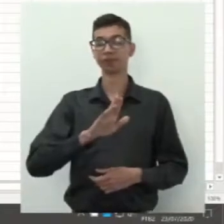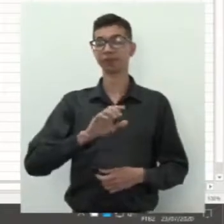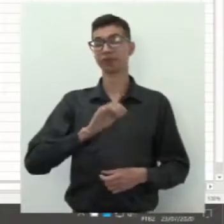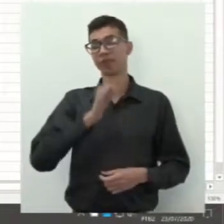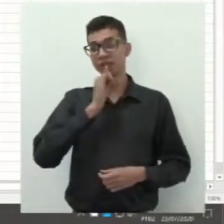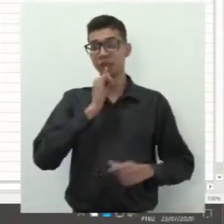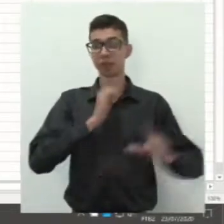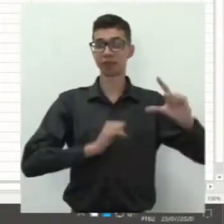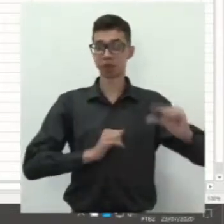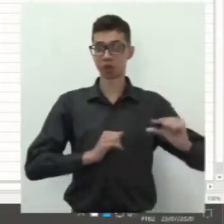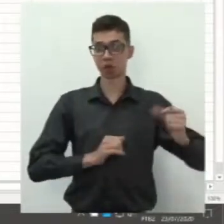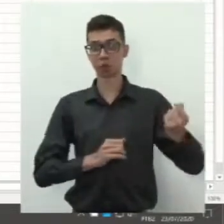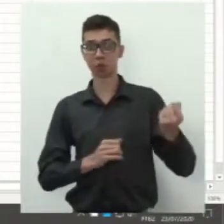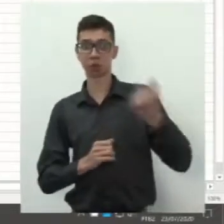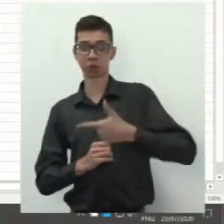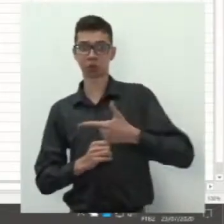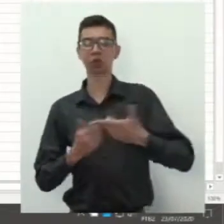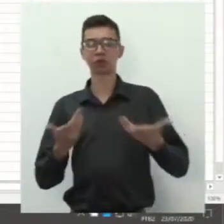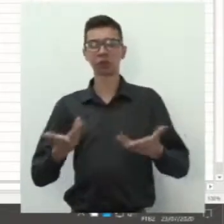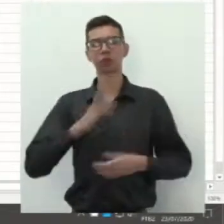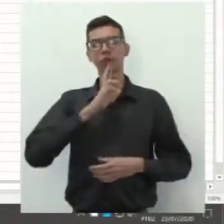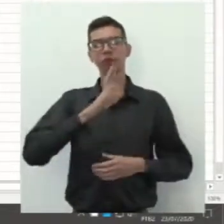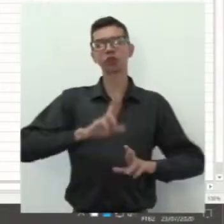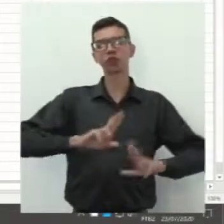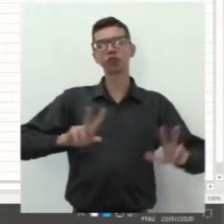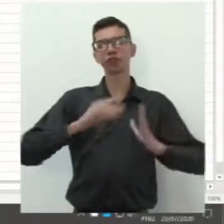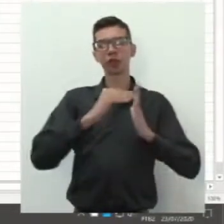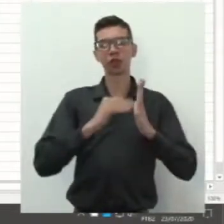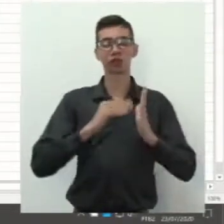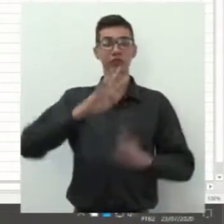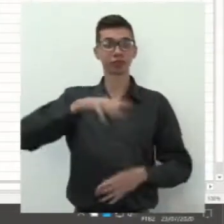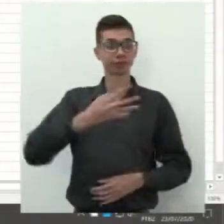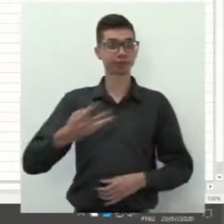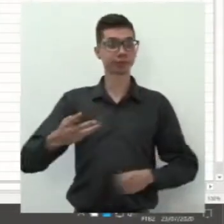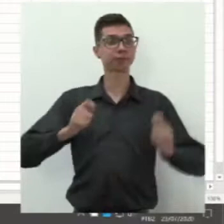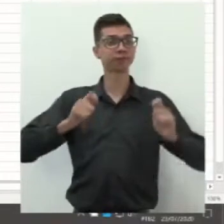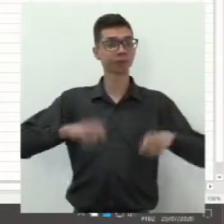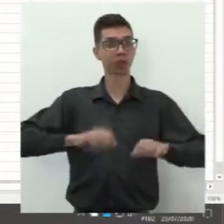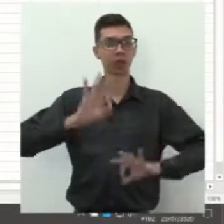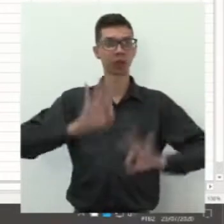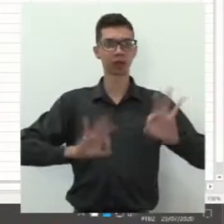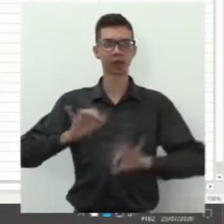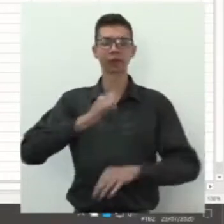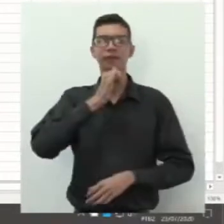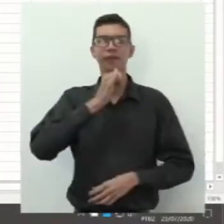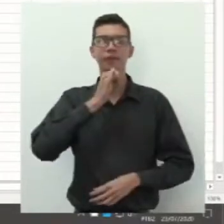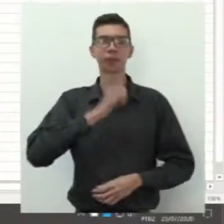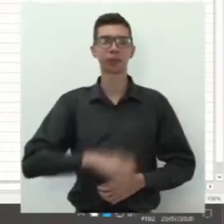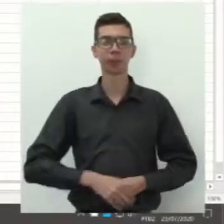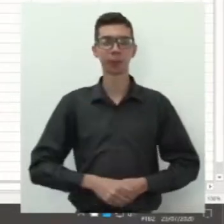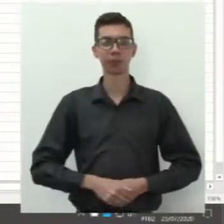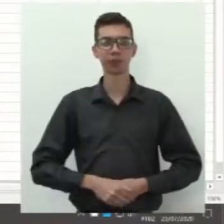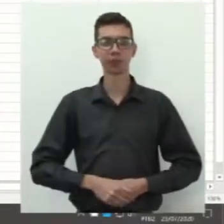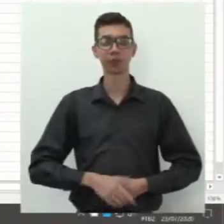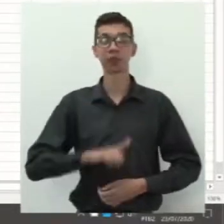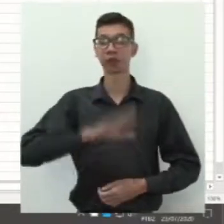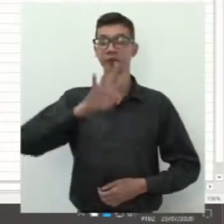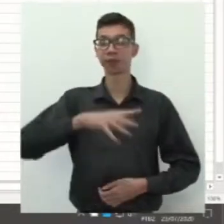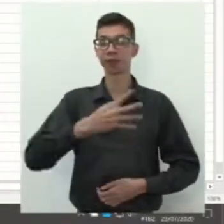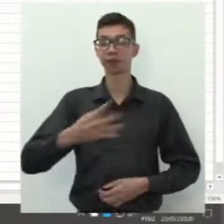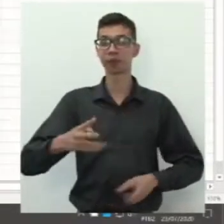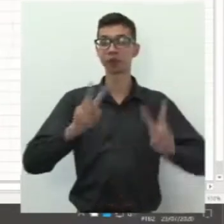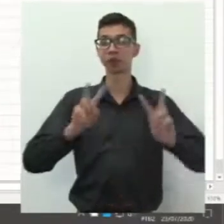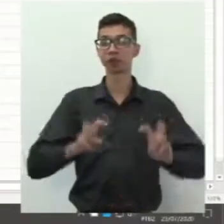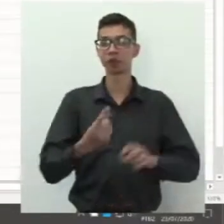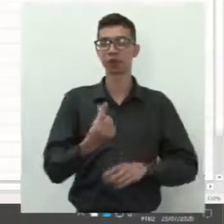pode montar uma planilha interativa com isso. Por exemplo, ó, mesma coisa, né? Aqui eu tô com uma planilha de gastos. Deixa eu